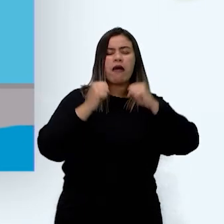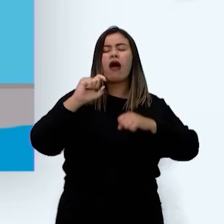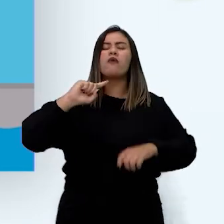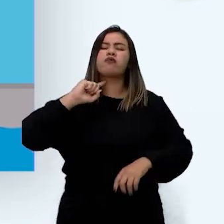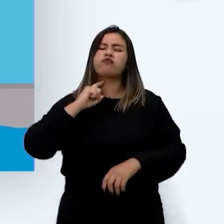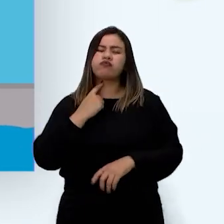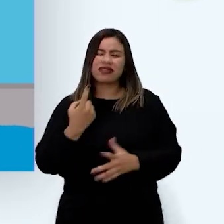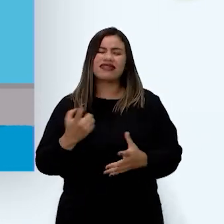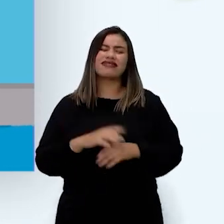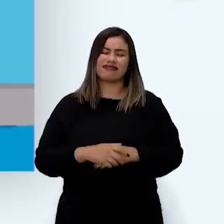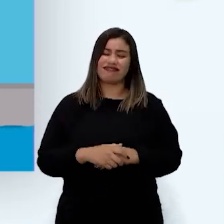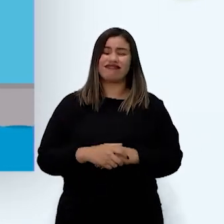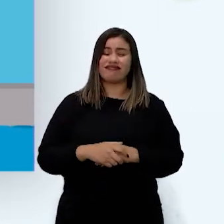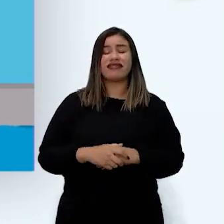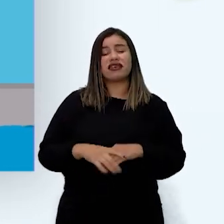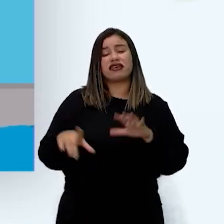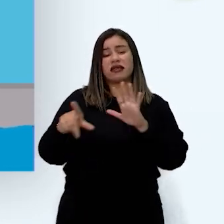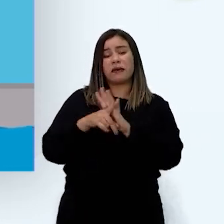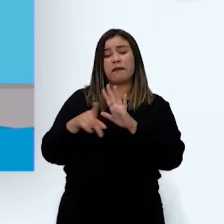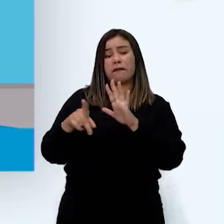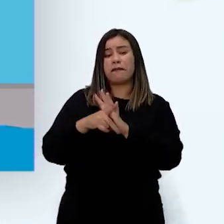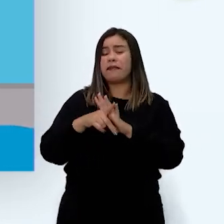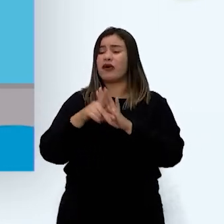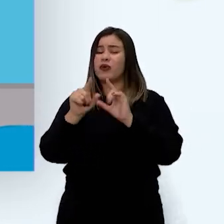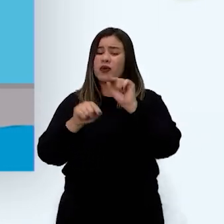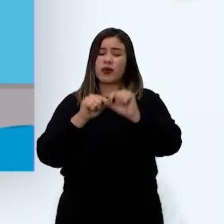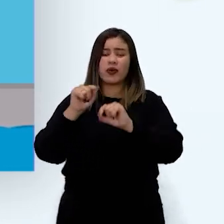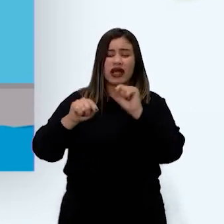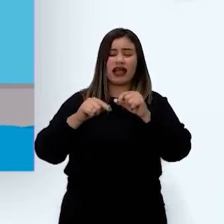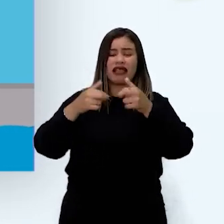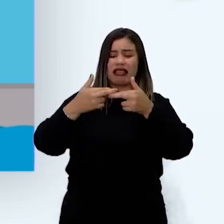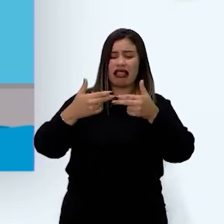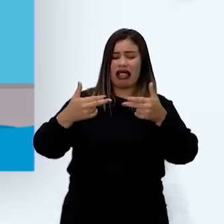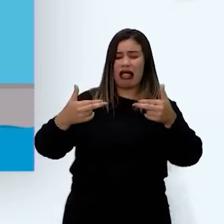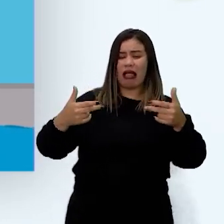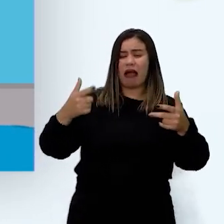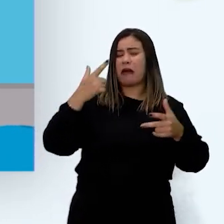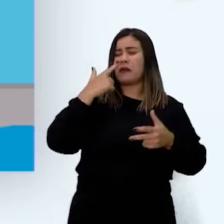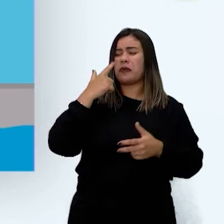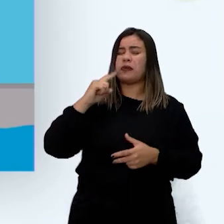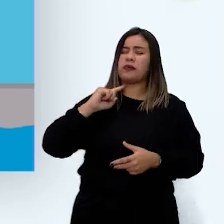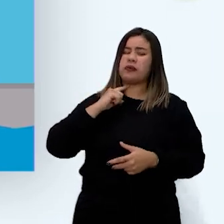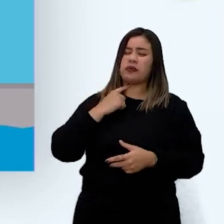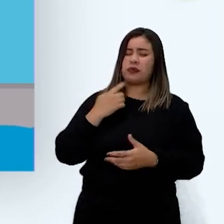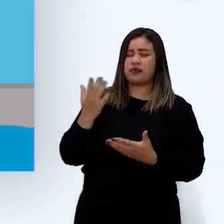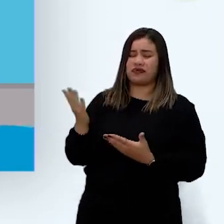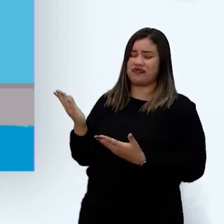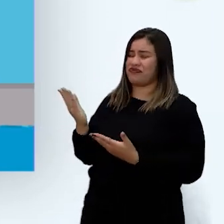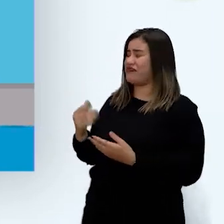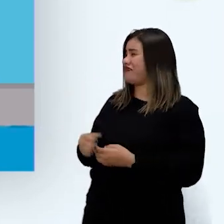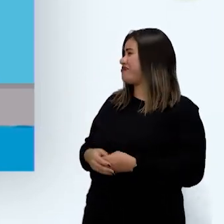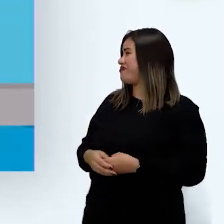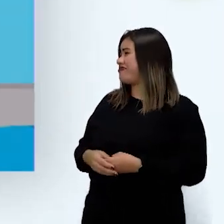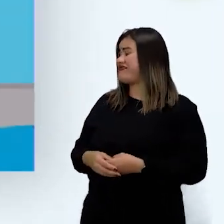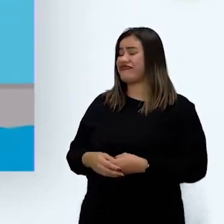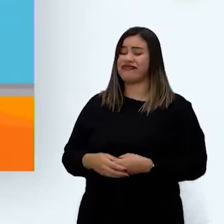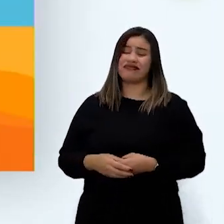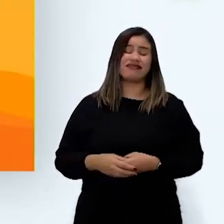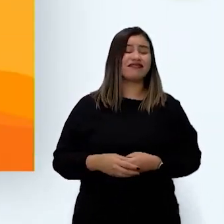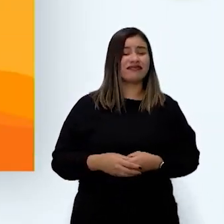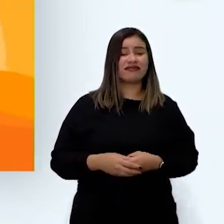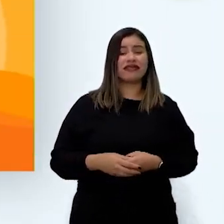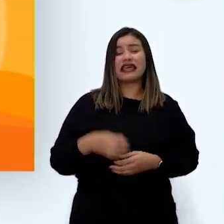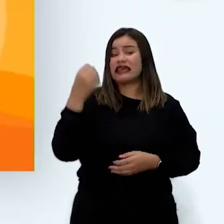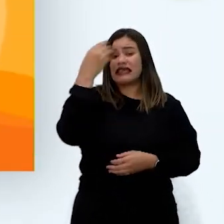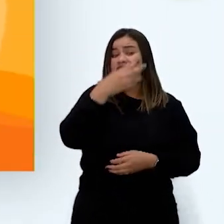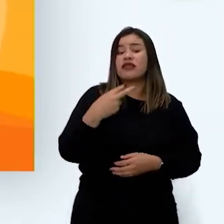Também nos polos agroindustriais, a poluição dos recursos hídricos tem sido significativa. Não podemos nos